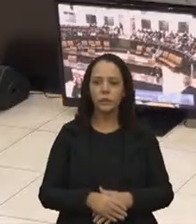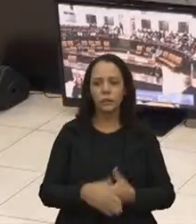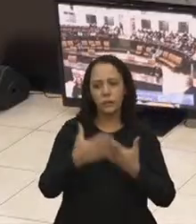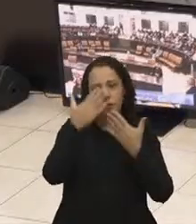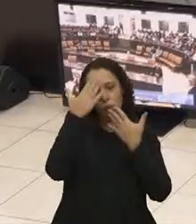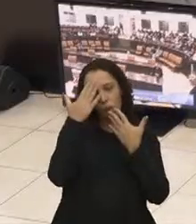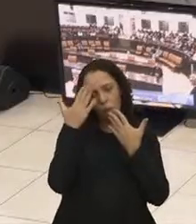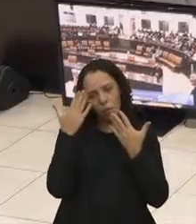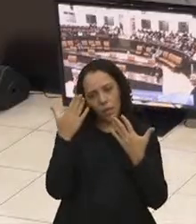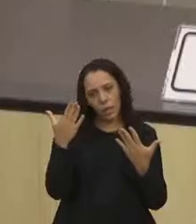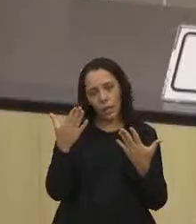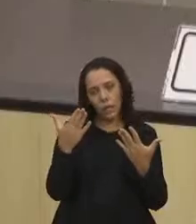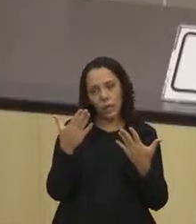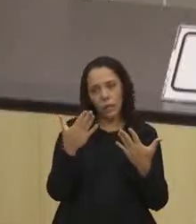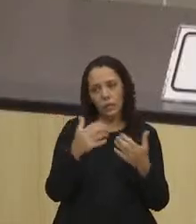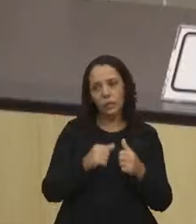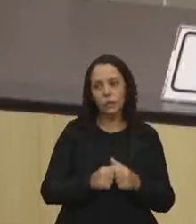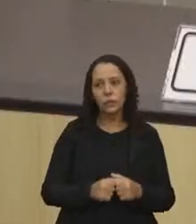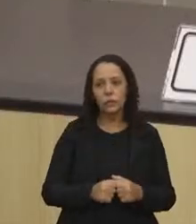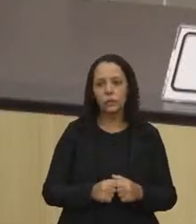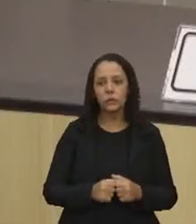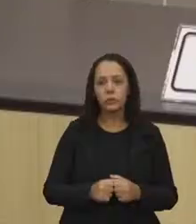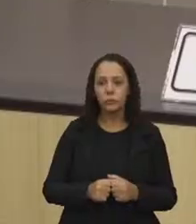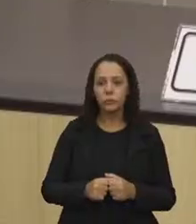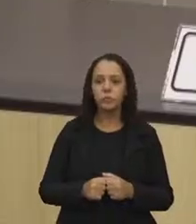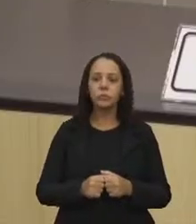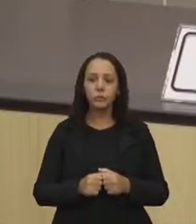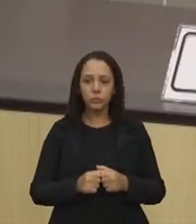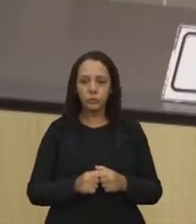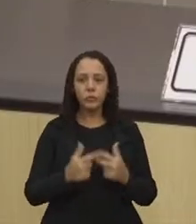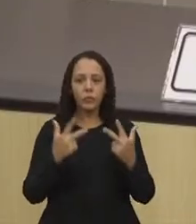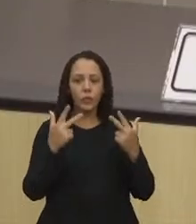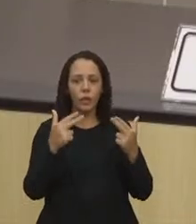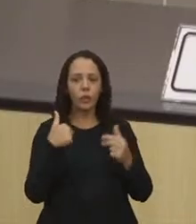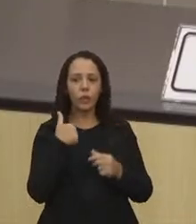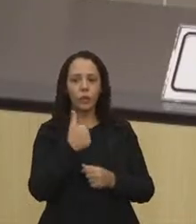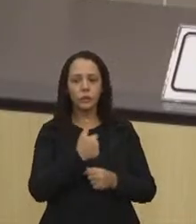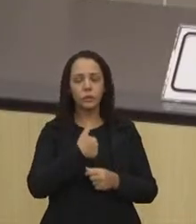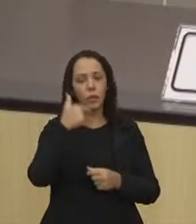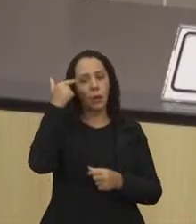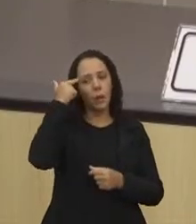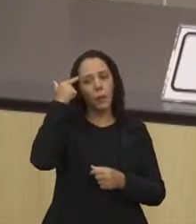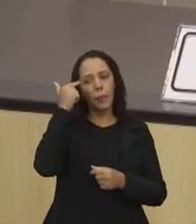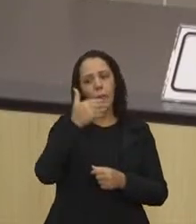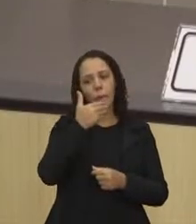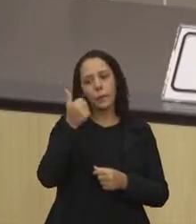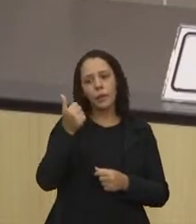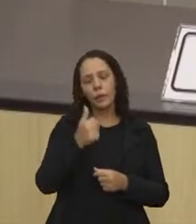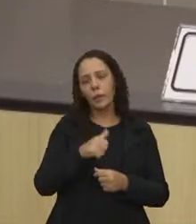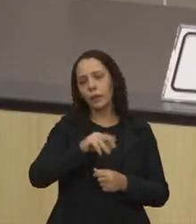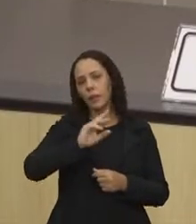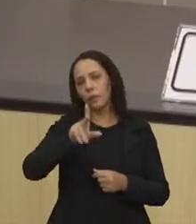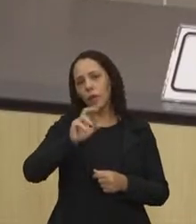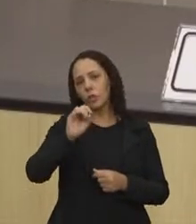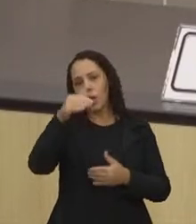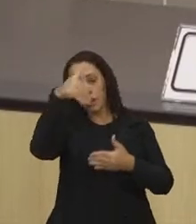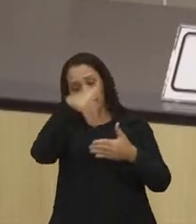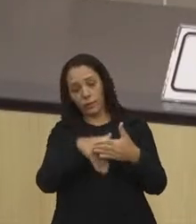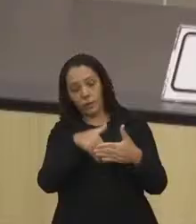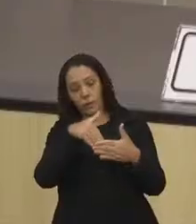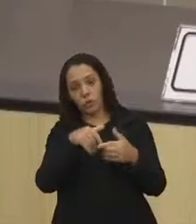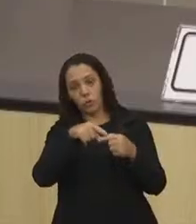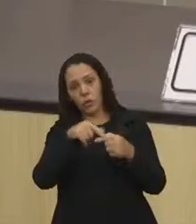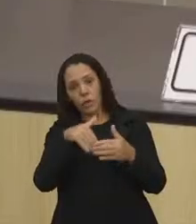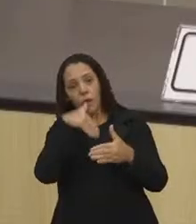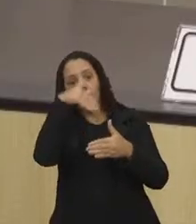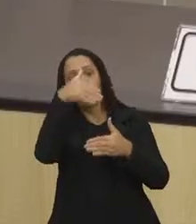Obrigada, Fernando. Isso vai de encontro a tudo aquilo que a gente pensa em melhorias, né? A gente não tem que olhar só do muro para dentro, a gente tem que olhar, né, para o